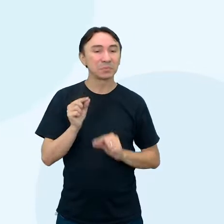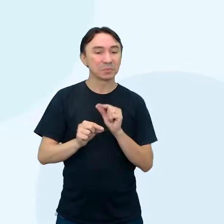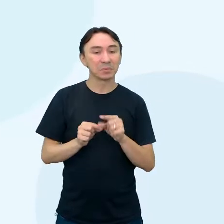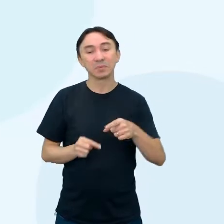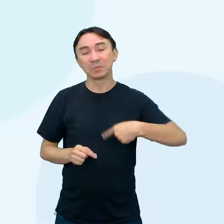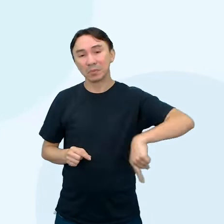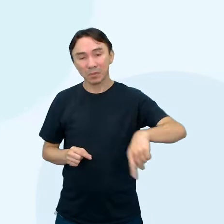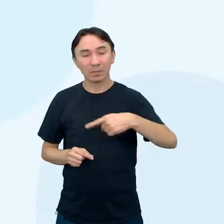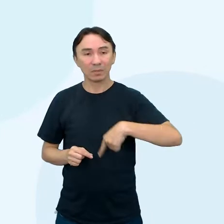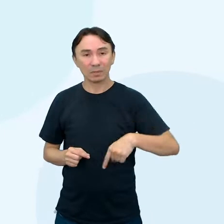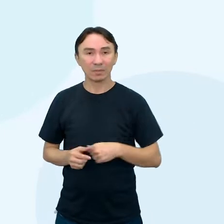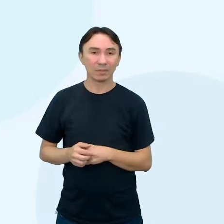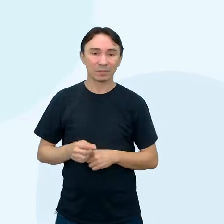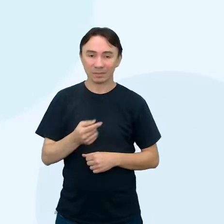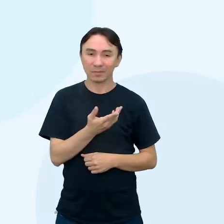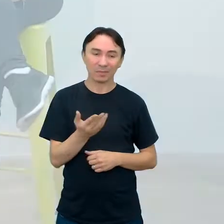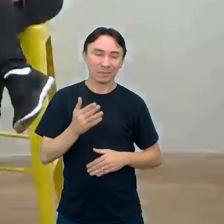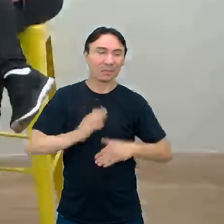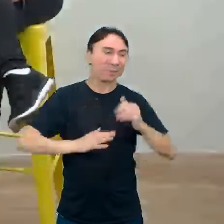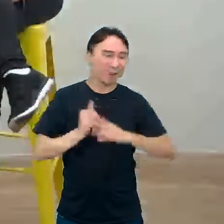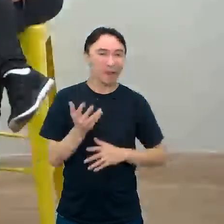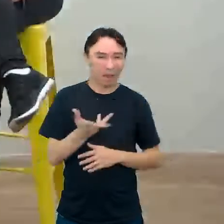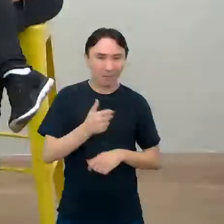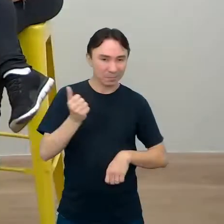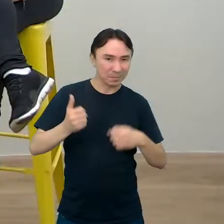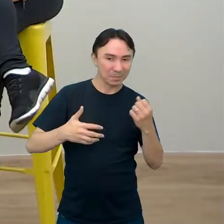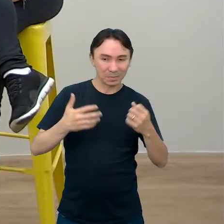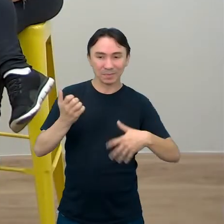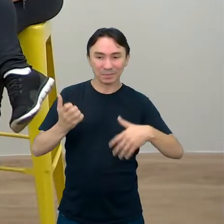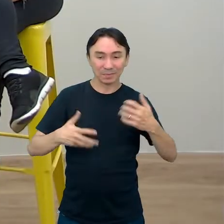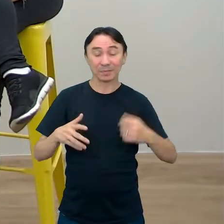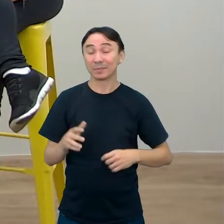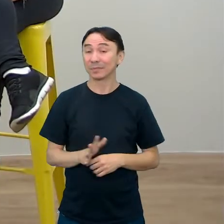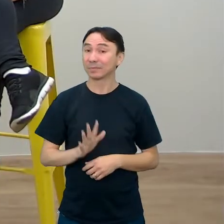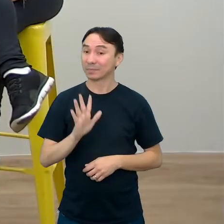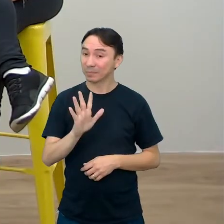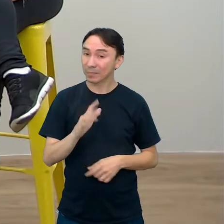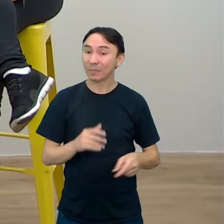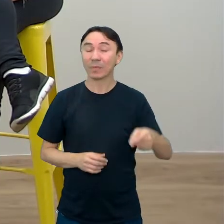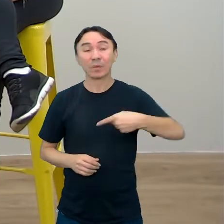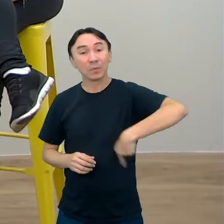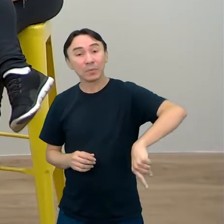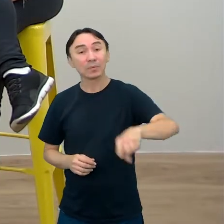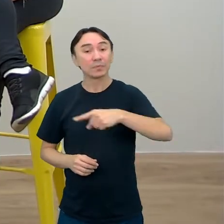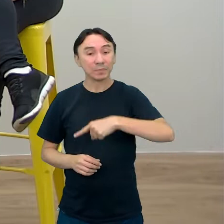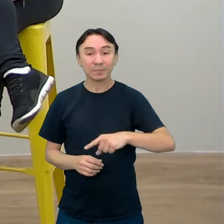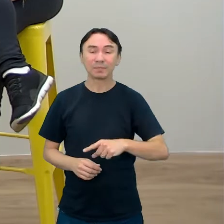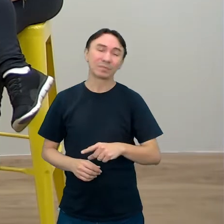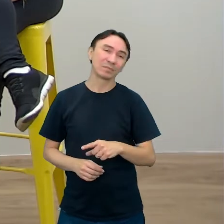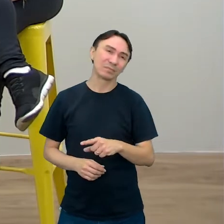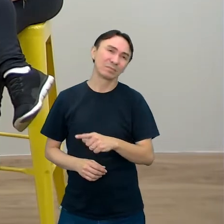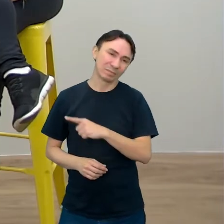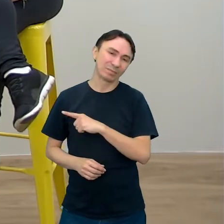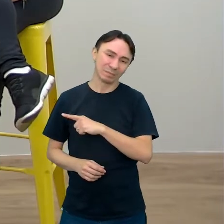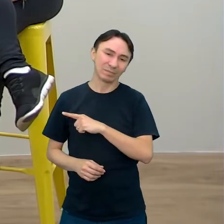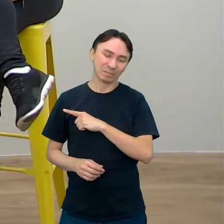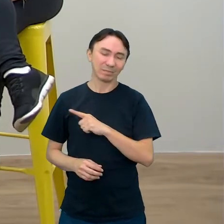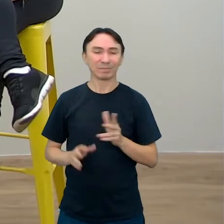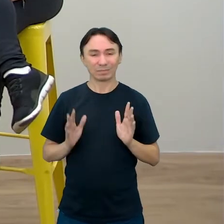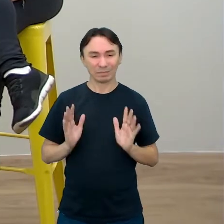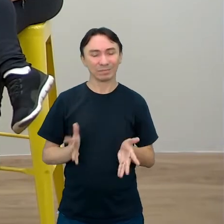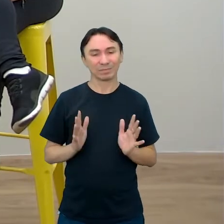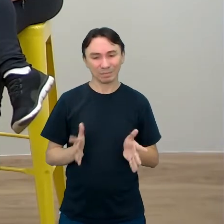você estava aí falando das habilidades, que a gente vai trabalhar então, na verdade a gente vem trabalhando em todos